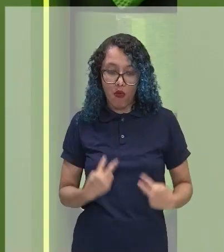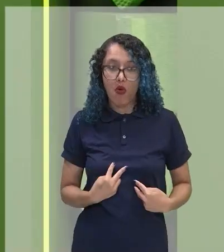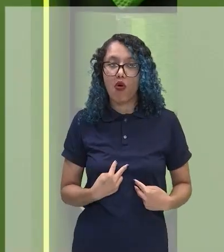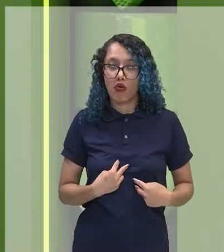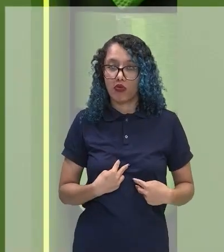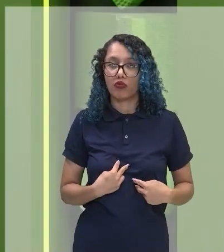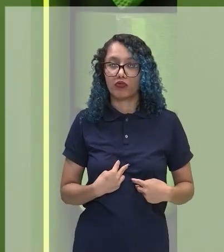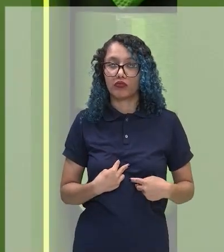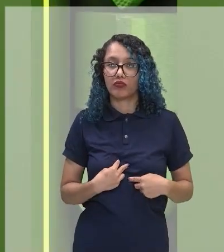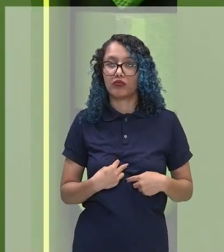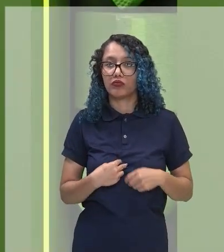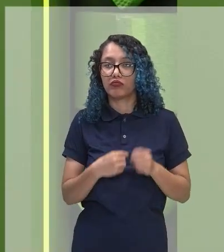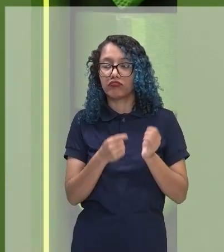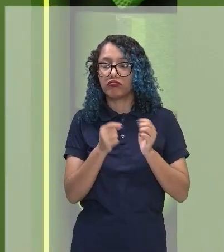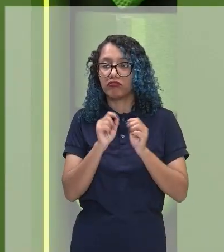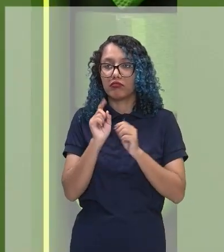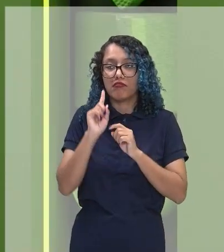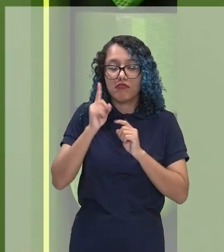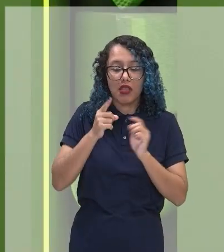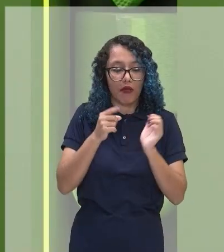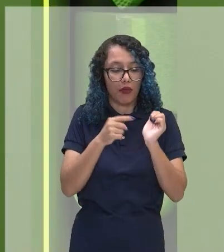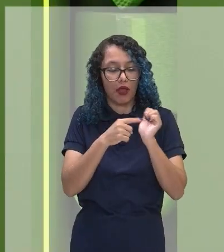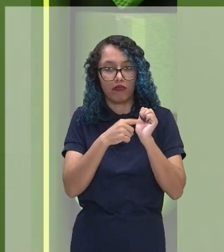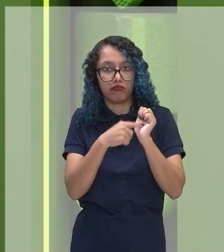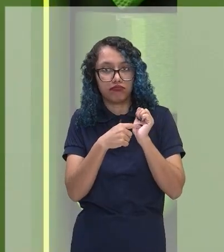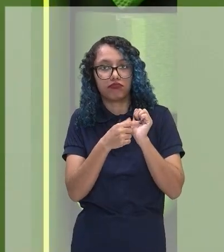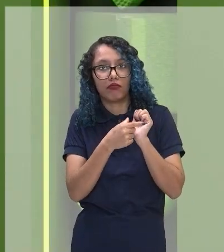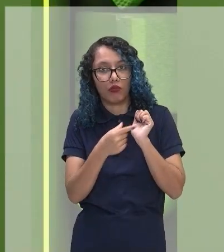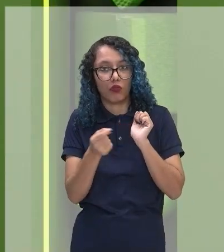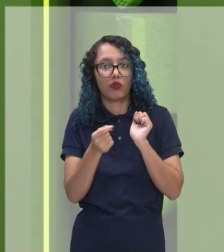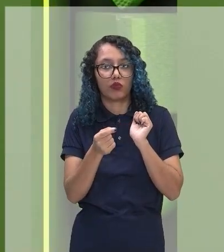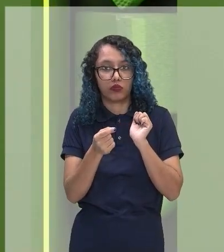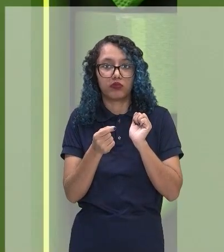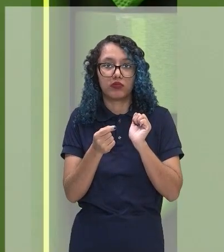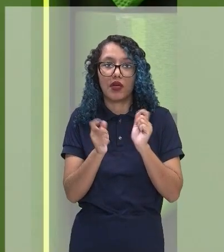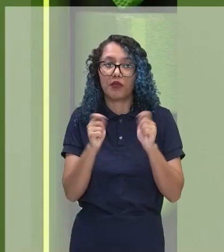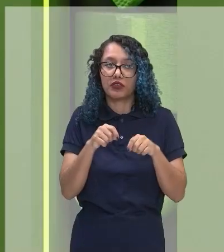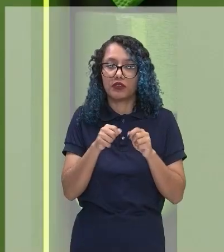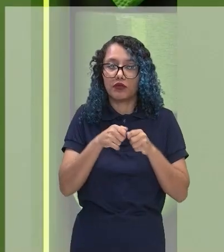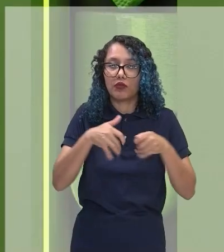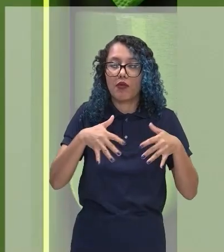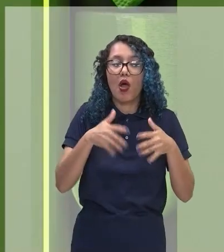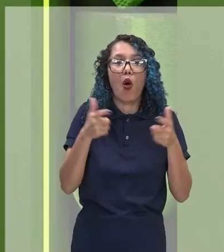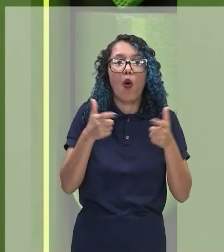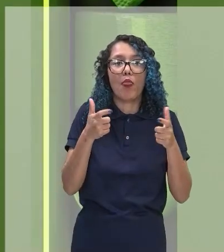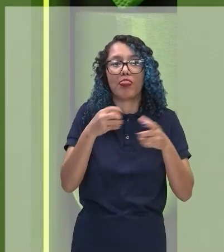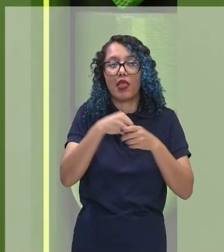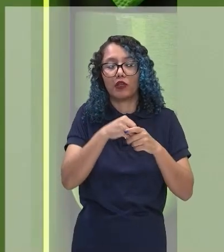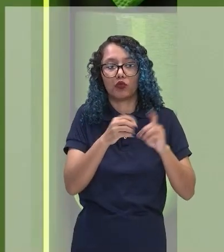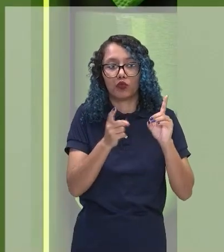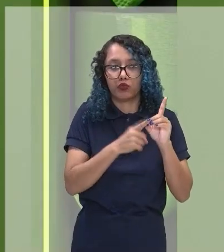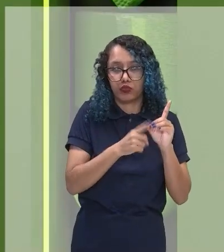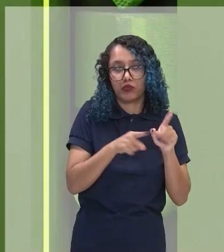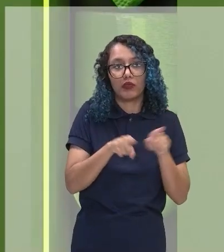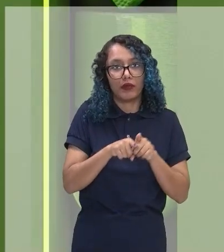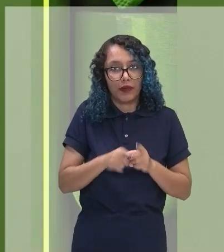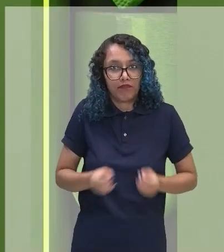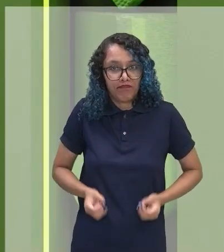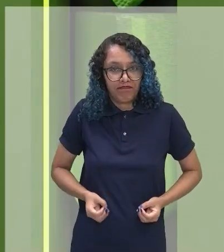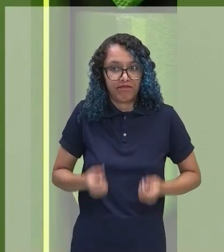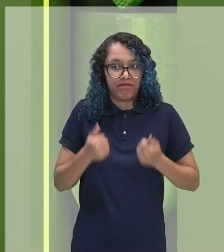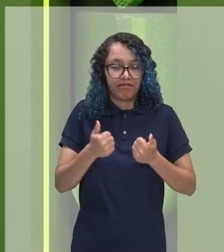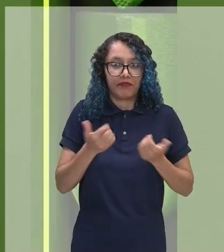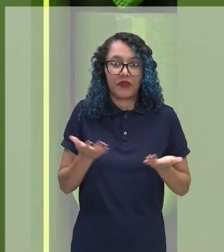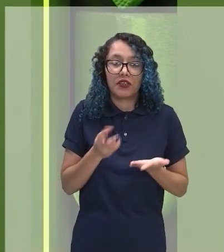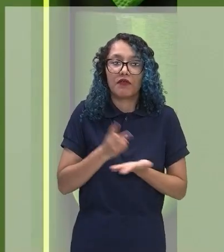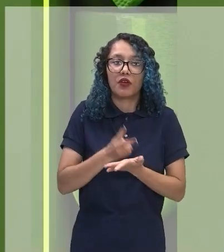vão atuar sobre as glândulas, né, reprodutivas, testículos e ovários, certo? E a gente vai